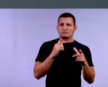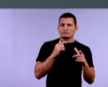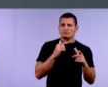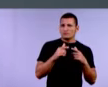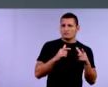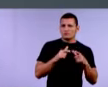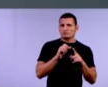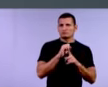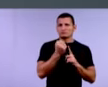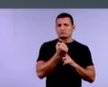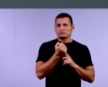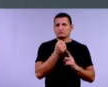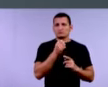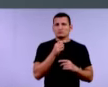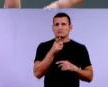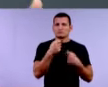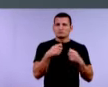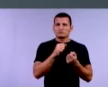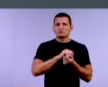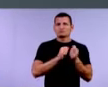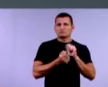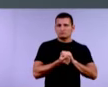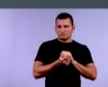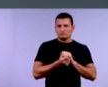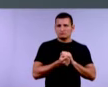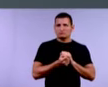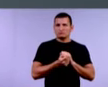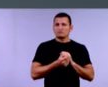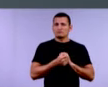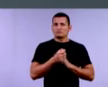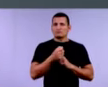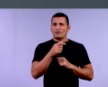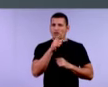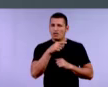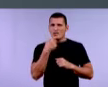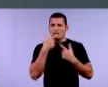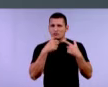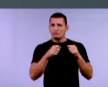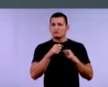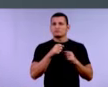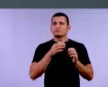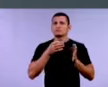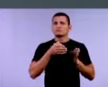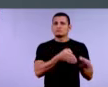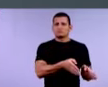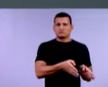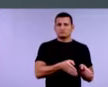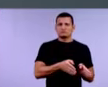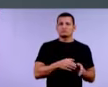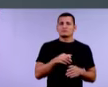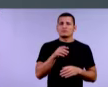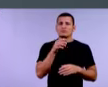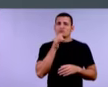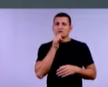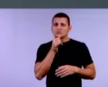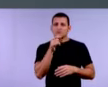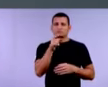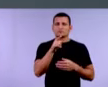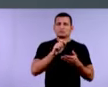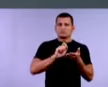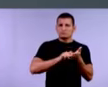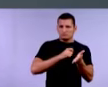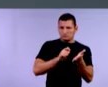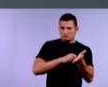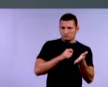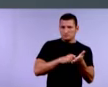papel social, você tem que se adequar para aquela língua específica. Então, se você vai escrever, a gente não